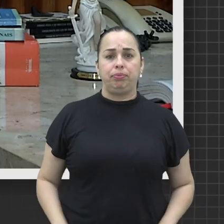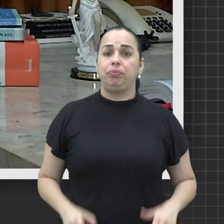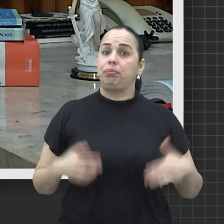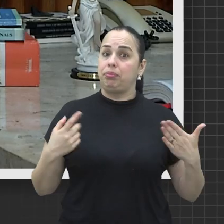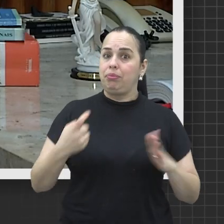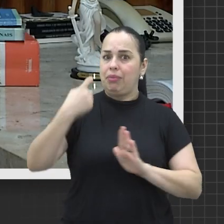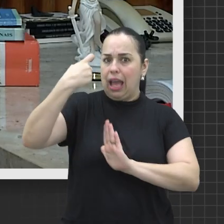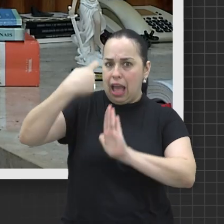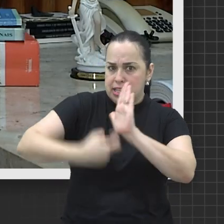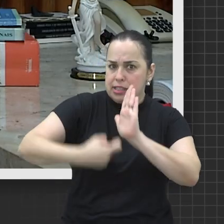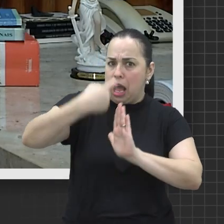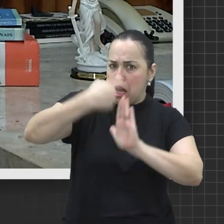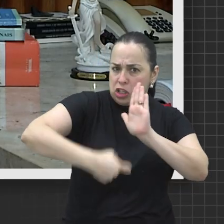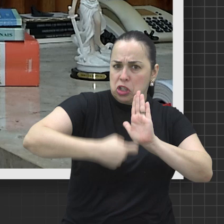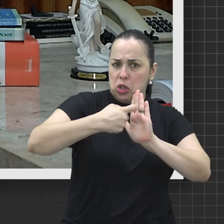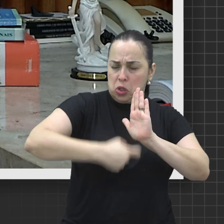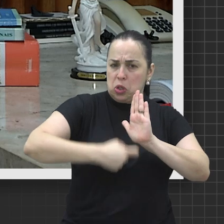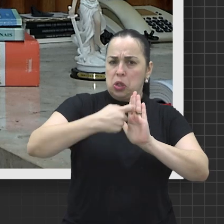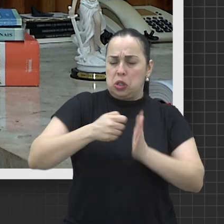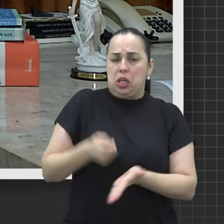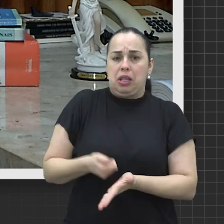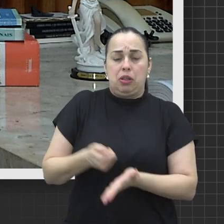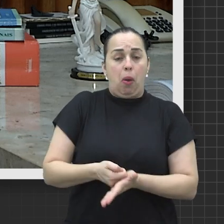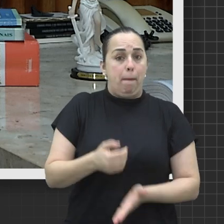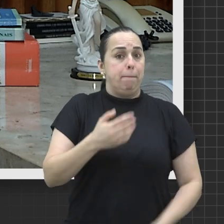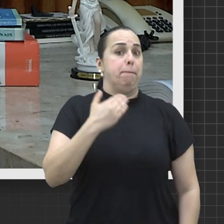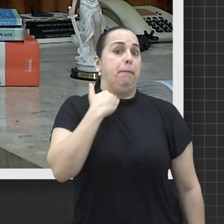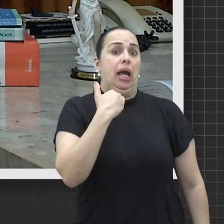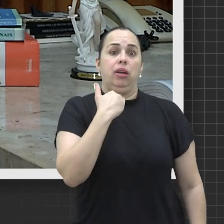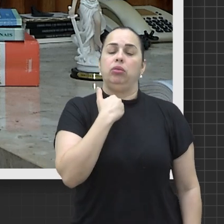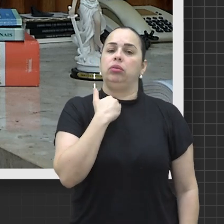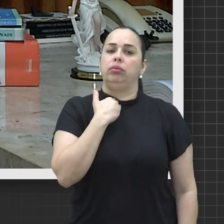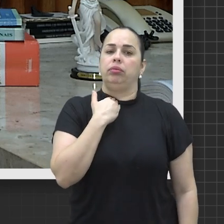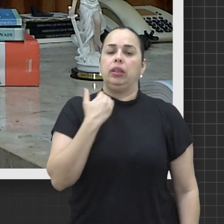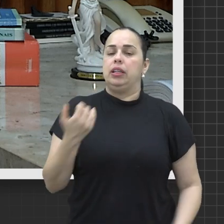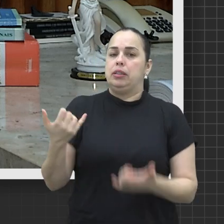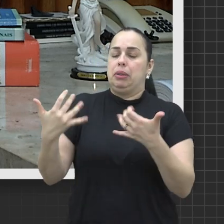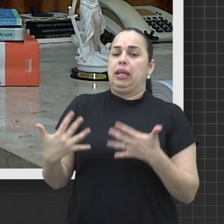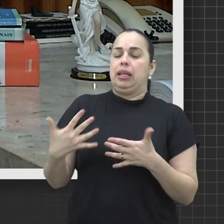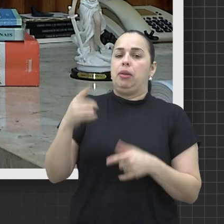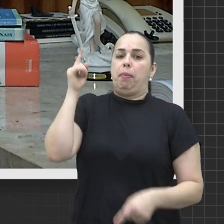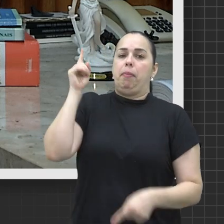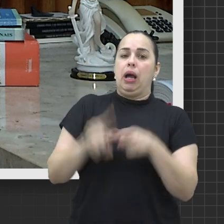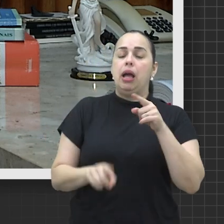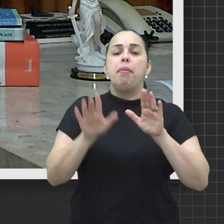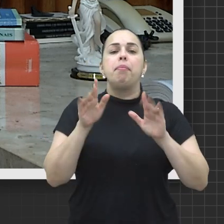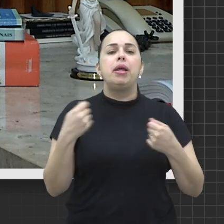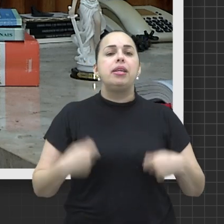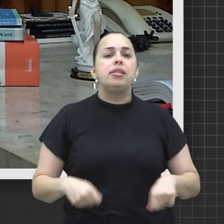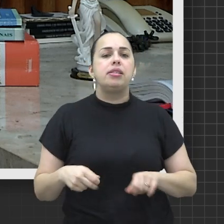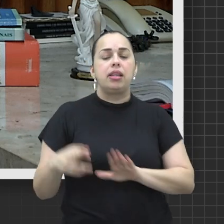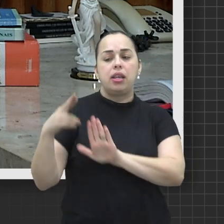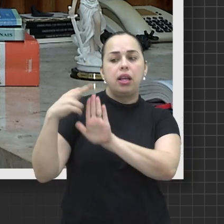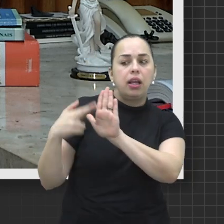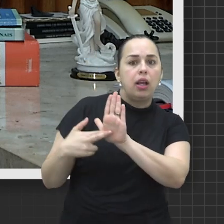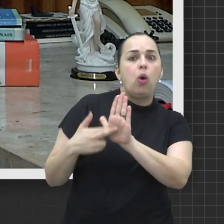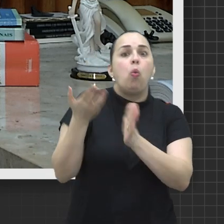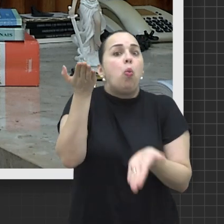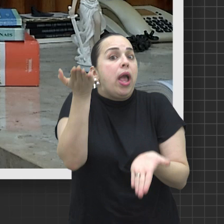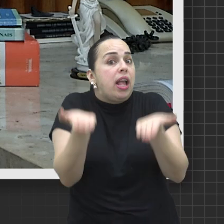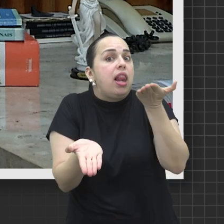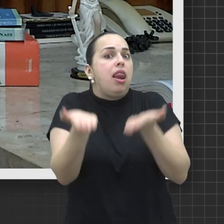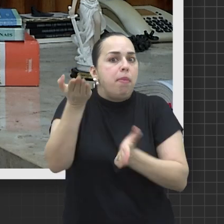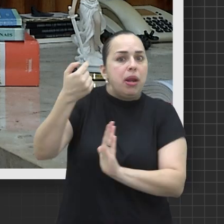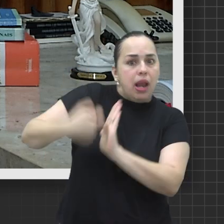taxas abusivas cobradas pelos bancos, elas não são permitidas. Deve-se observar um critério que é a média do